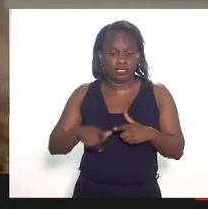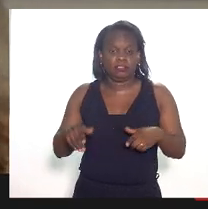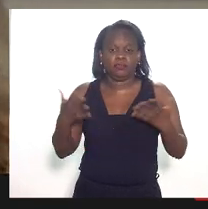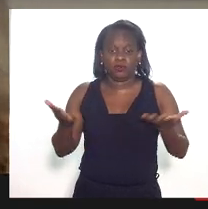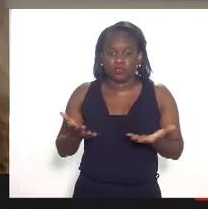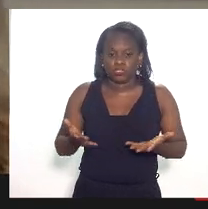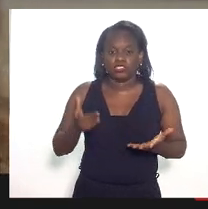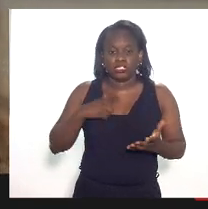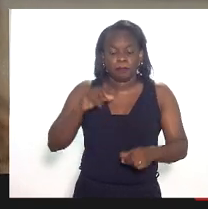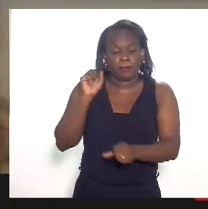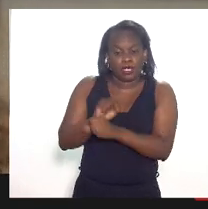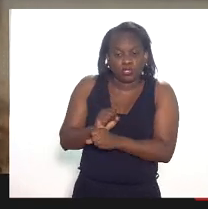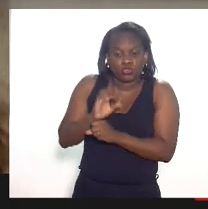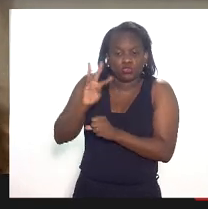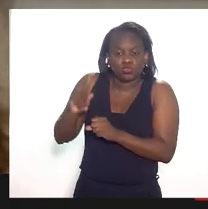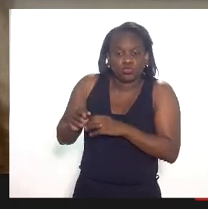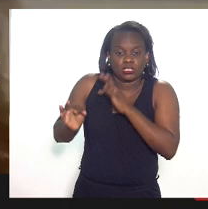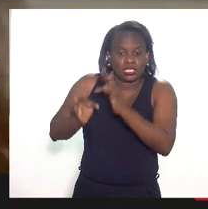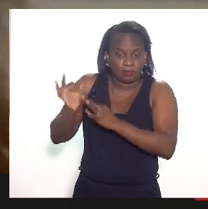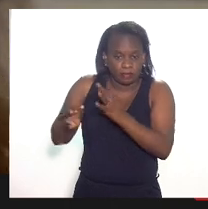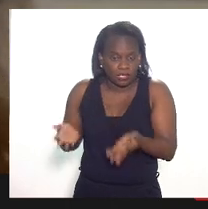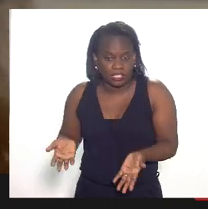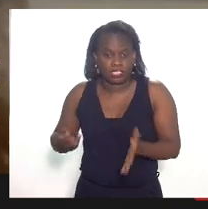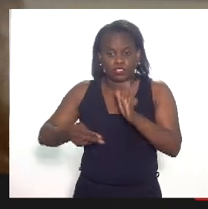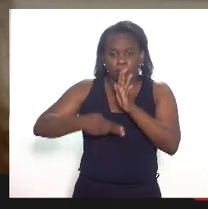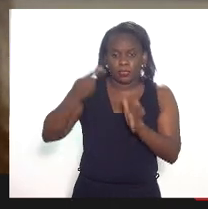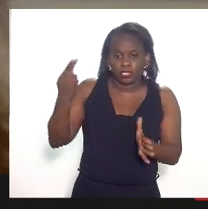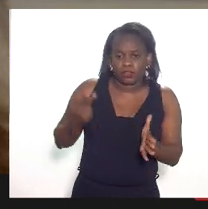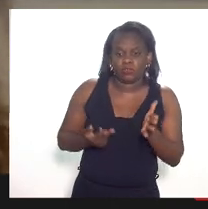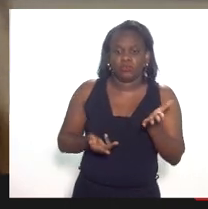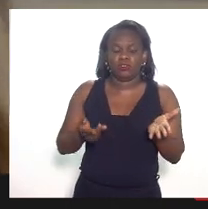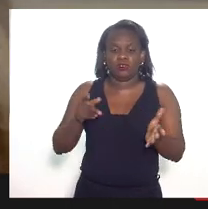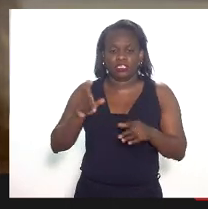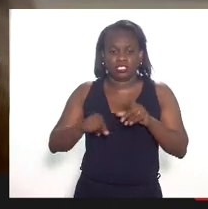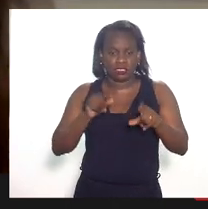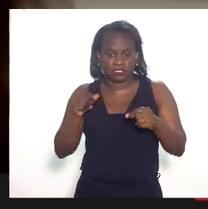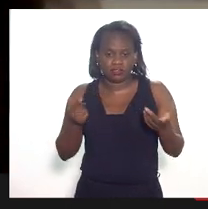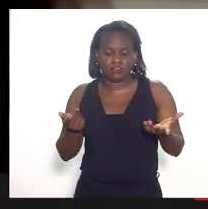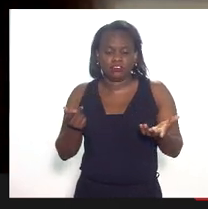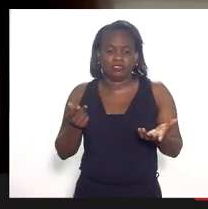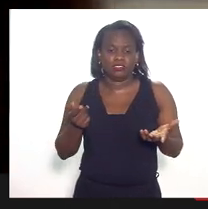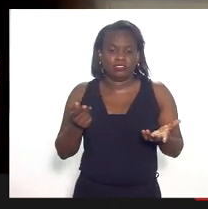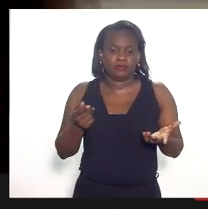estão suspensos todos esses procedimentos, cirurgias eletivas,